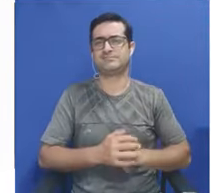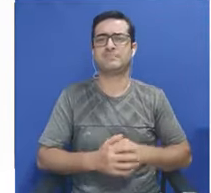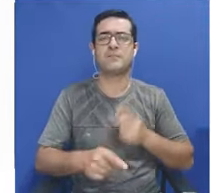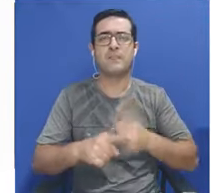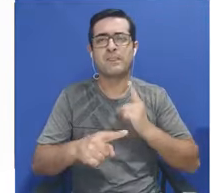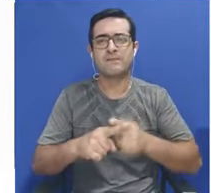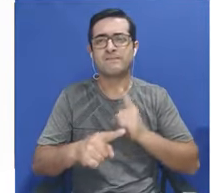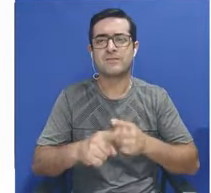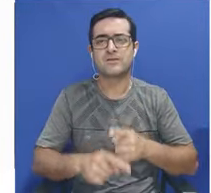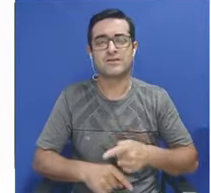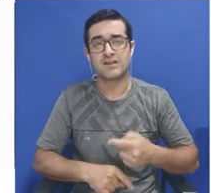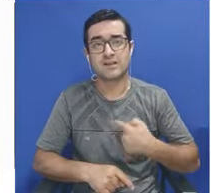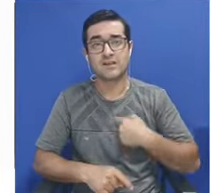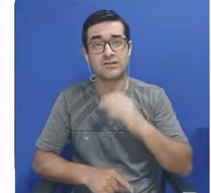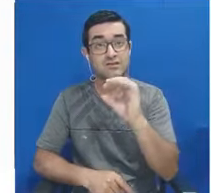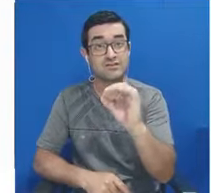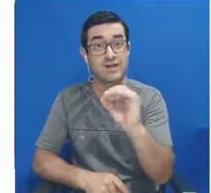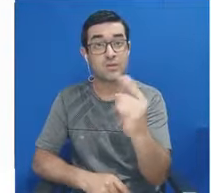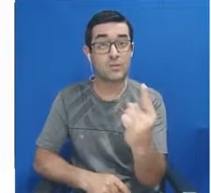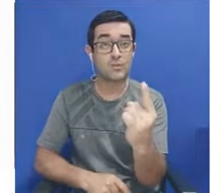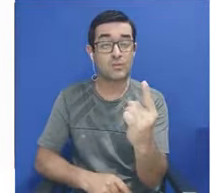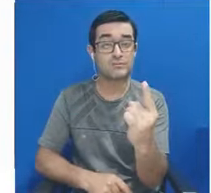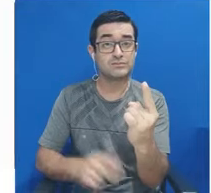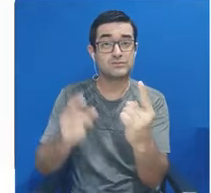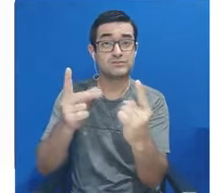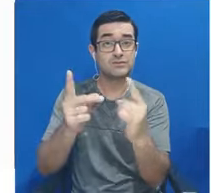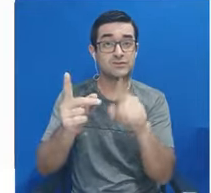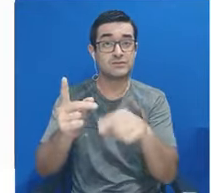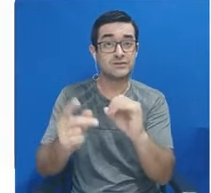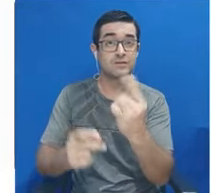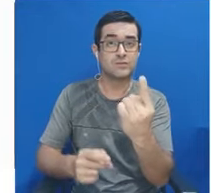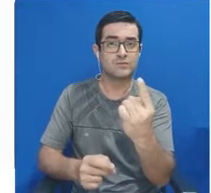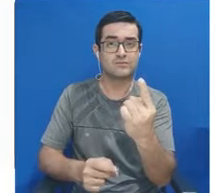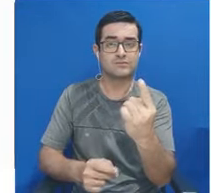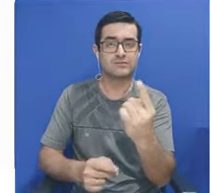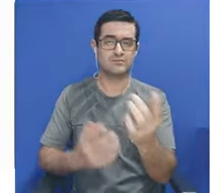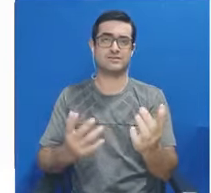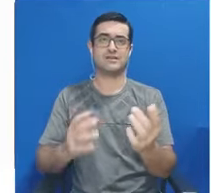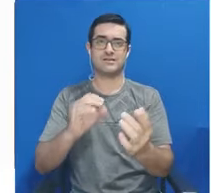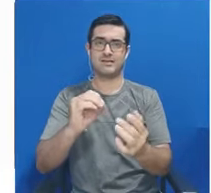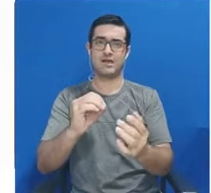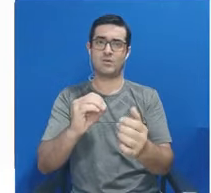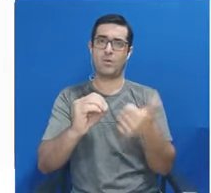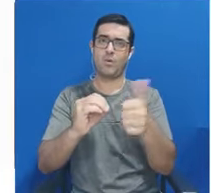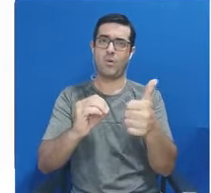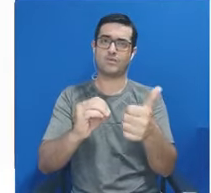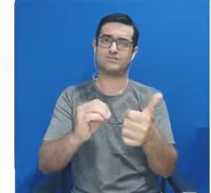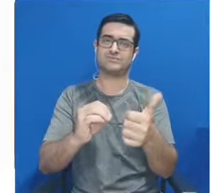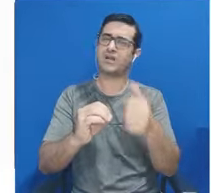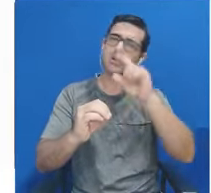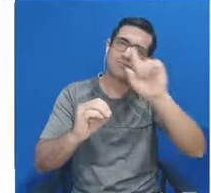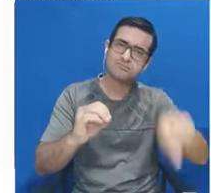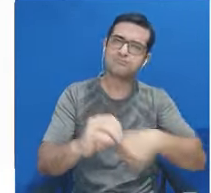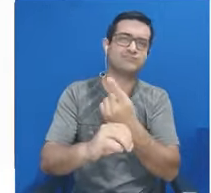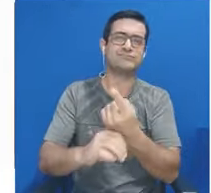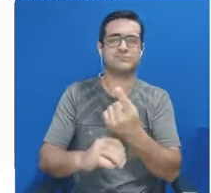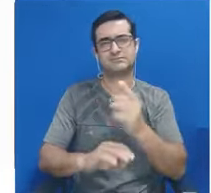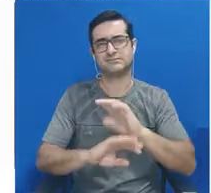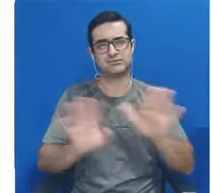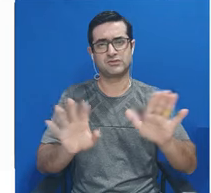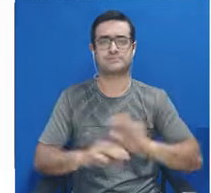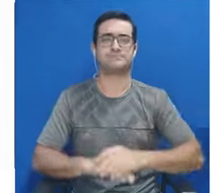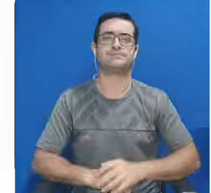carbono é 0,11. E tudo depende da questão do arredondamento. Tranquilo? Bom,